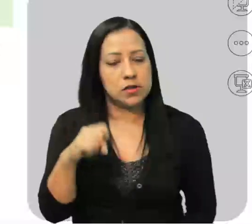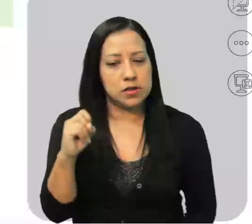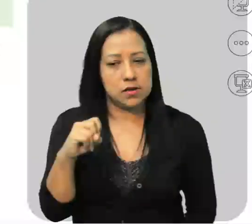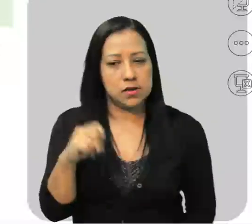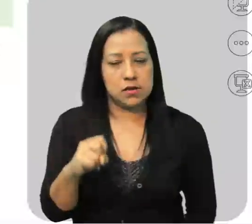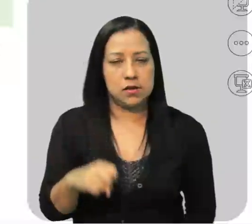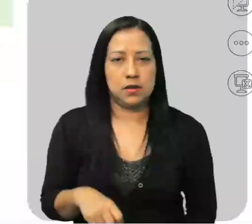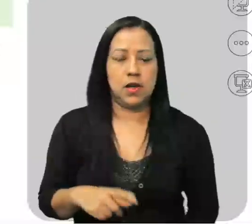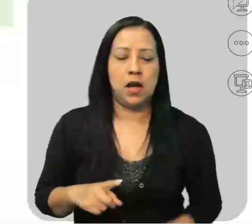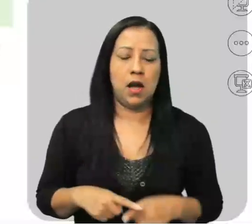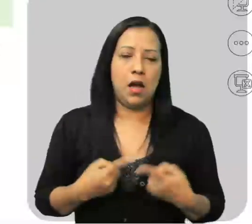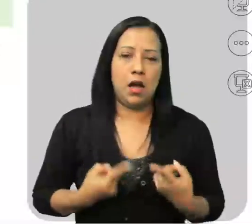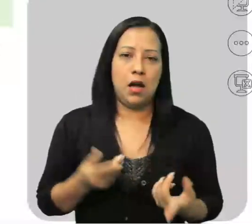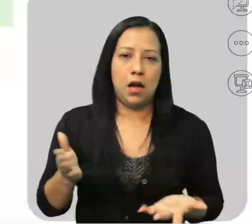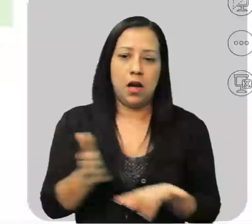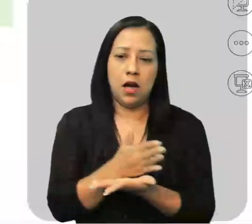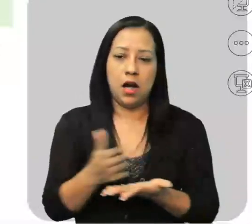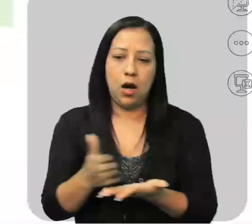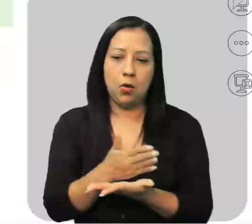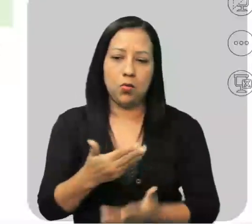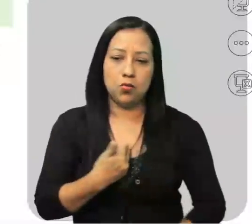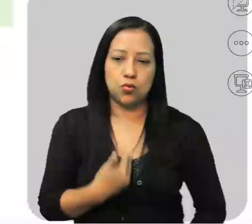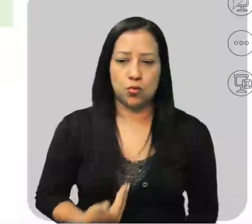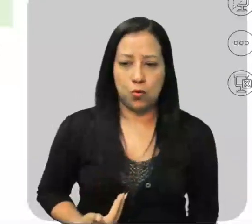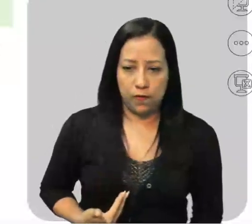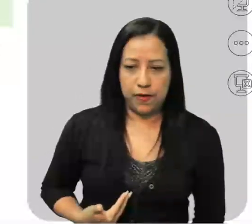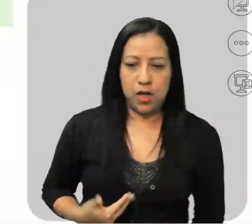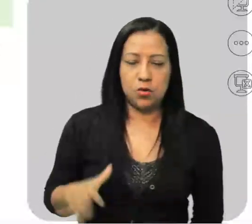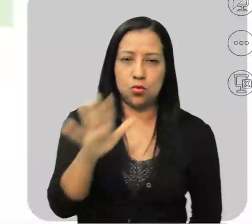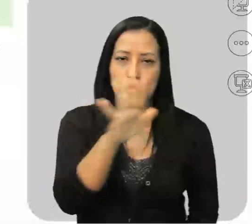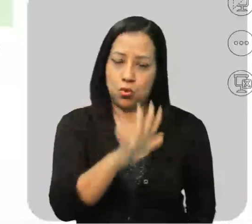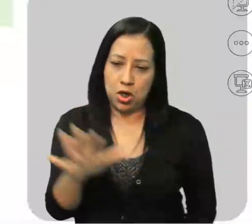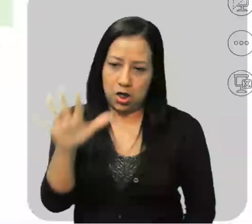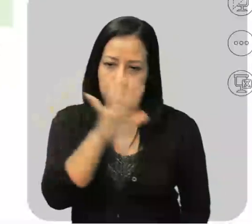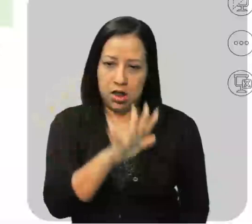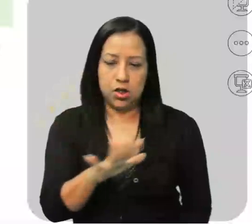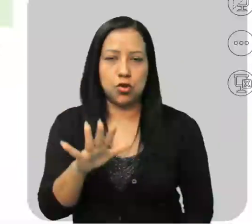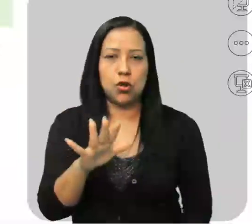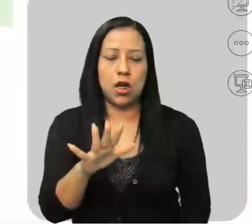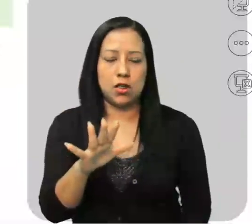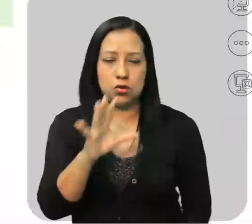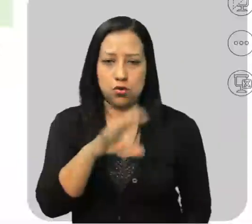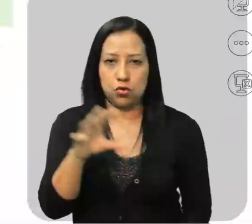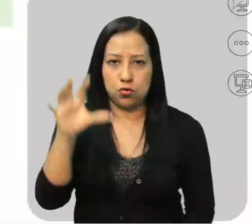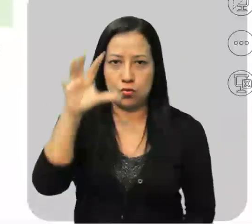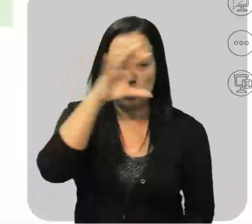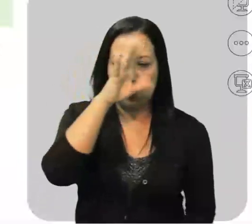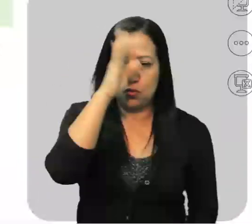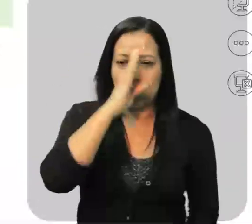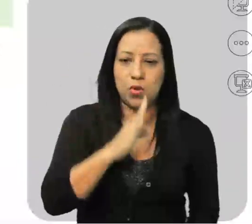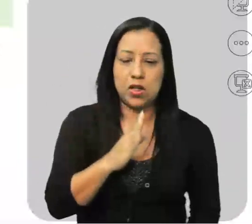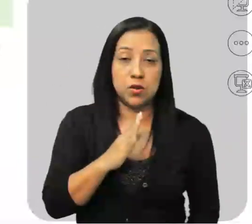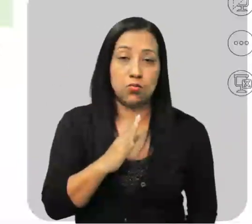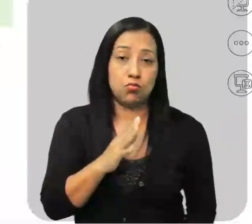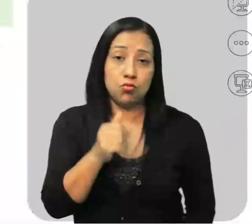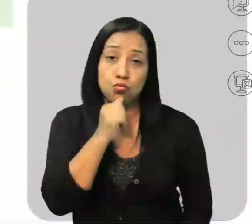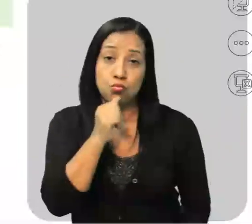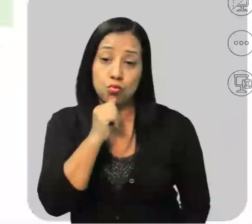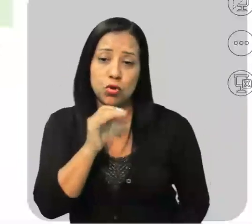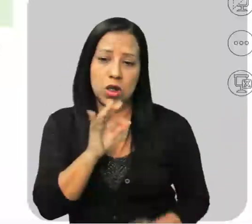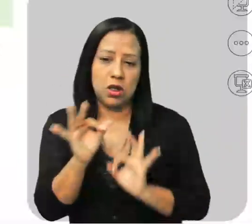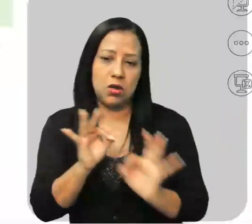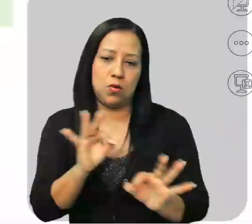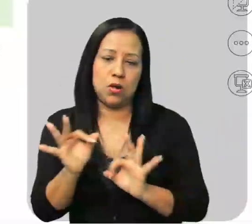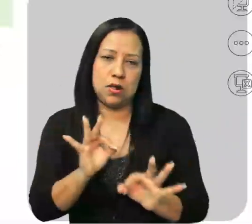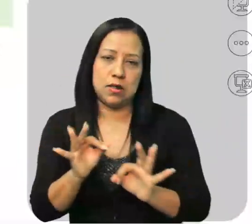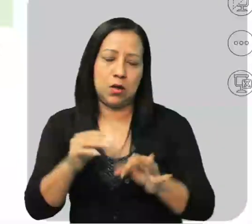os grandes centros urbanos brasileiros? Sim. alguns governos regionais,